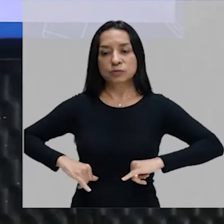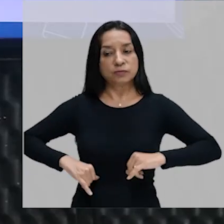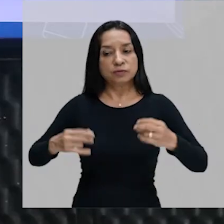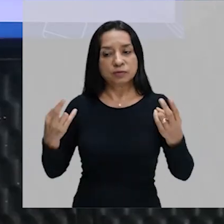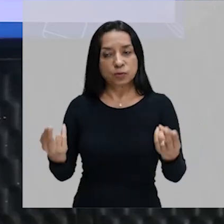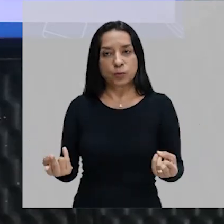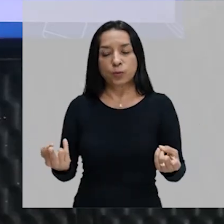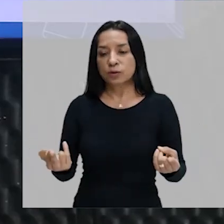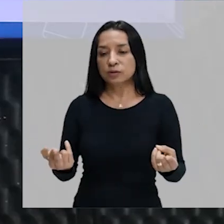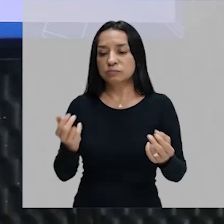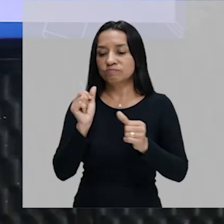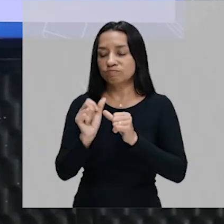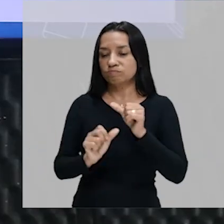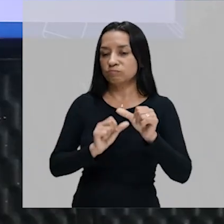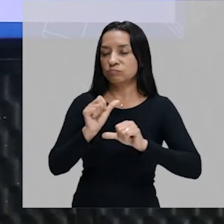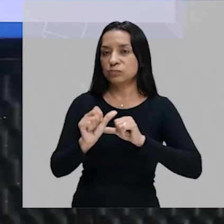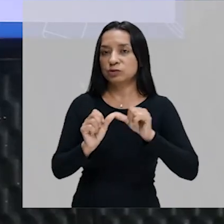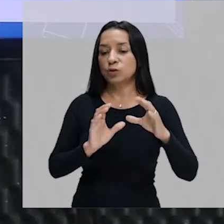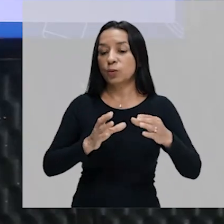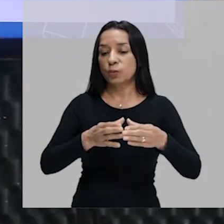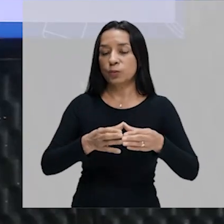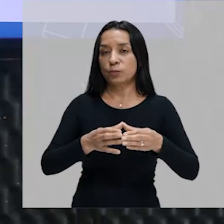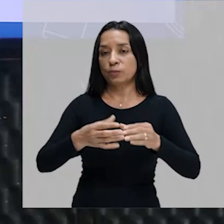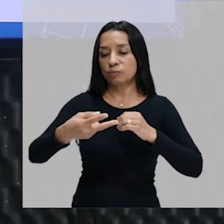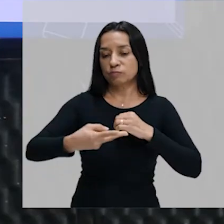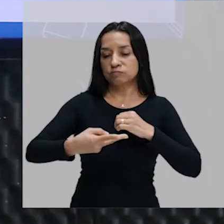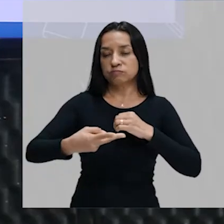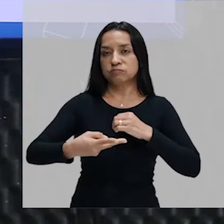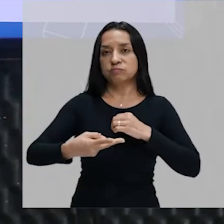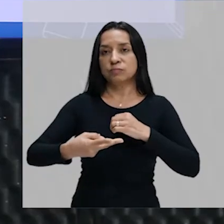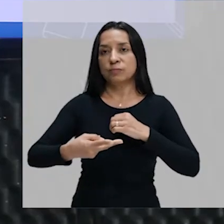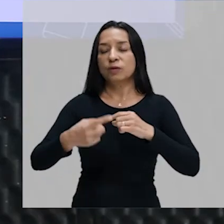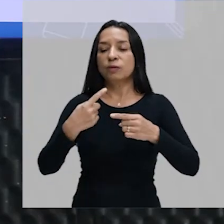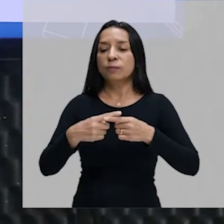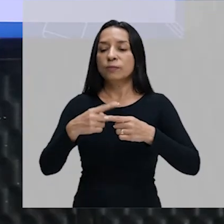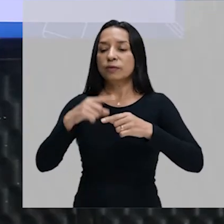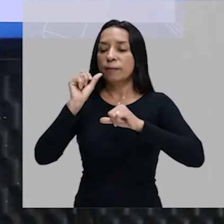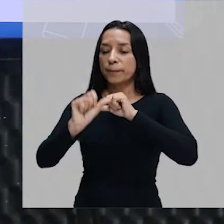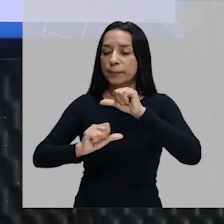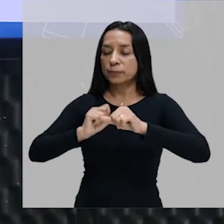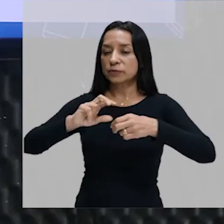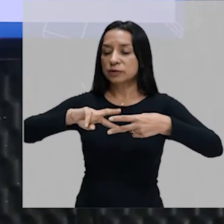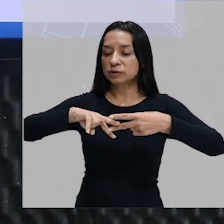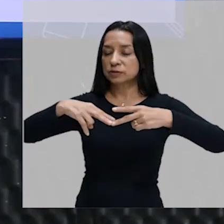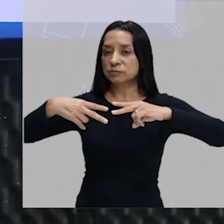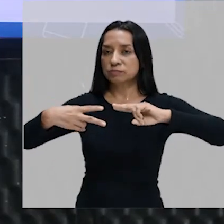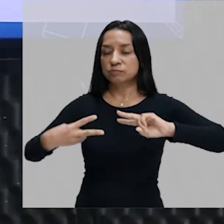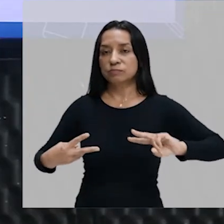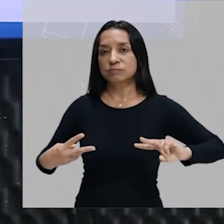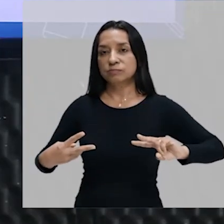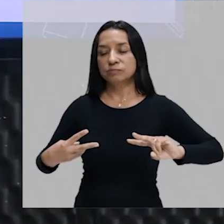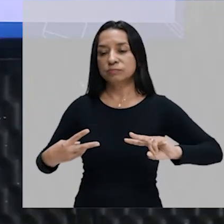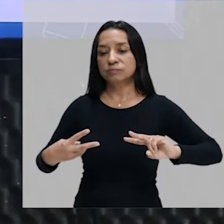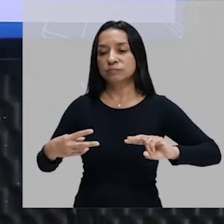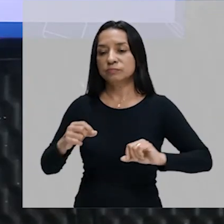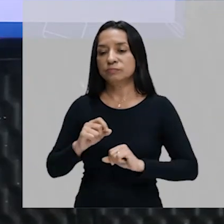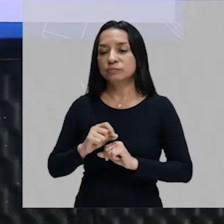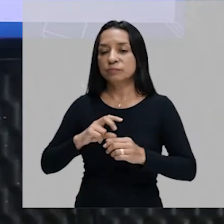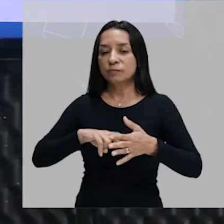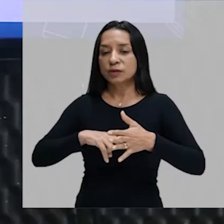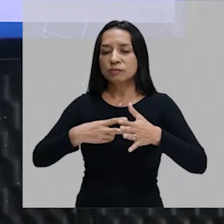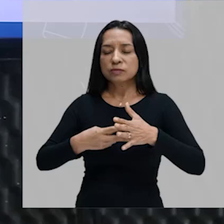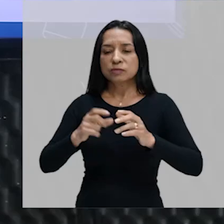as mesmas mutações que esse grupo aqui vai sofrer. Porque a mutação genética, a recombinação, são